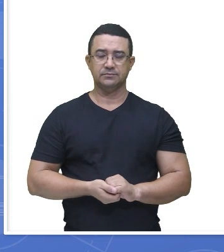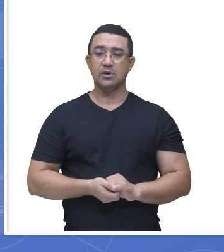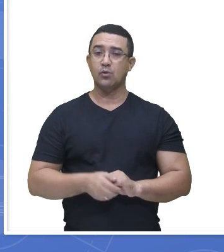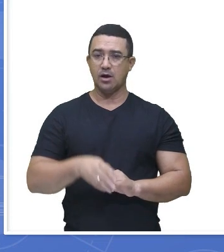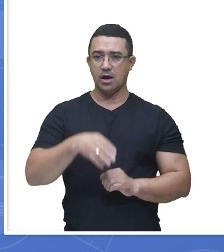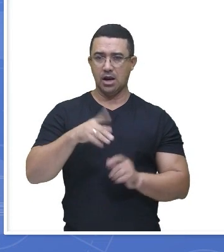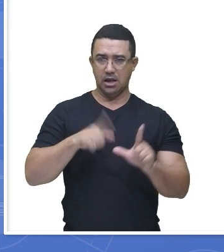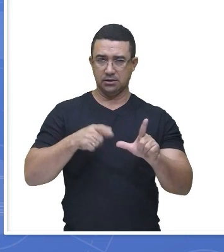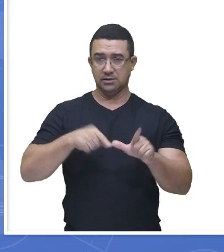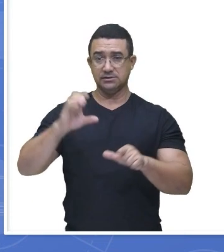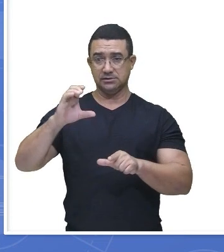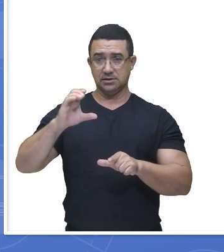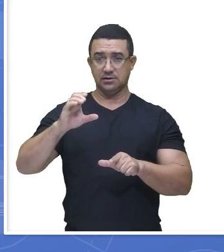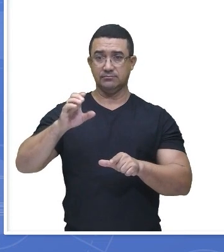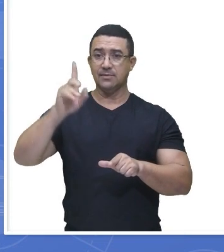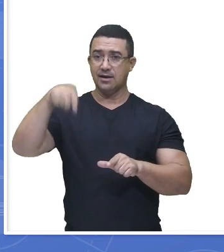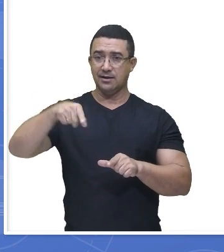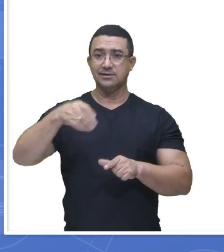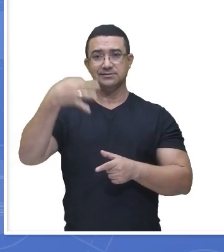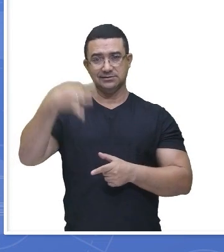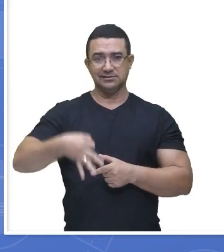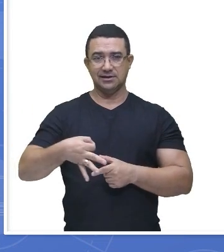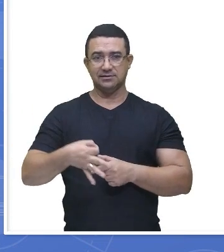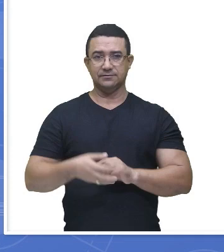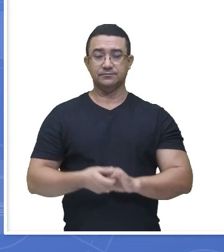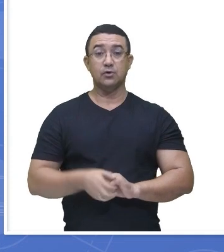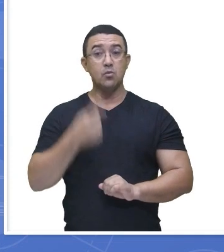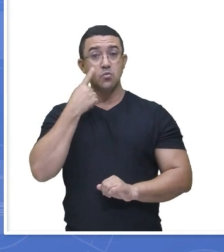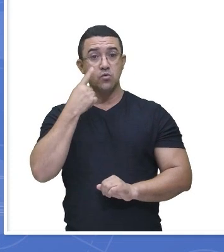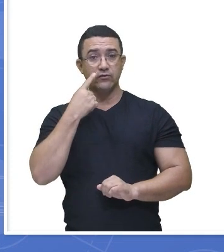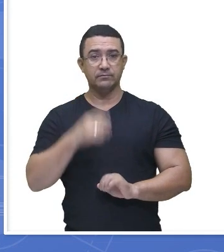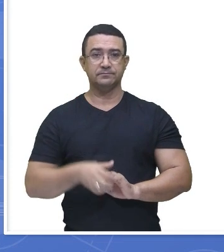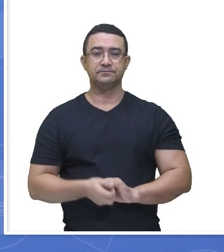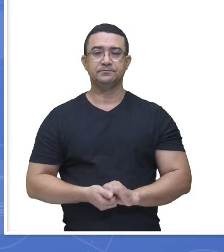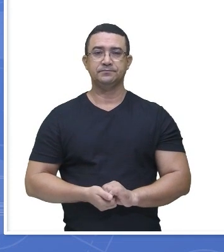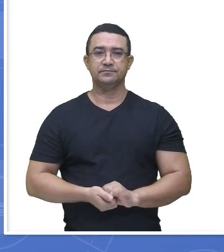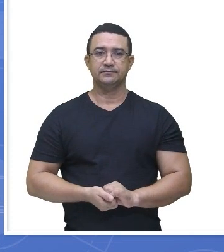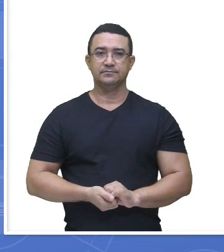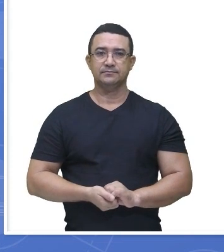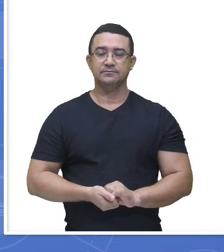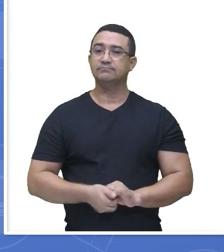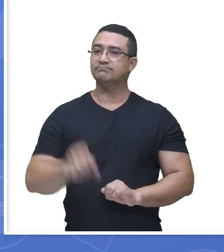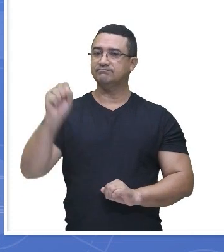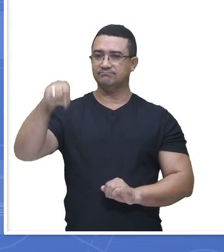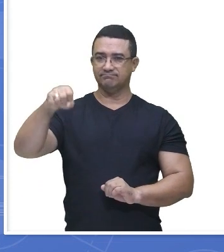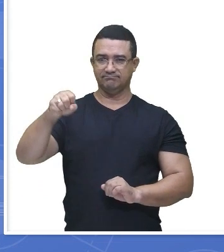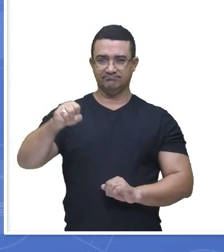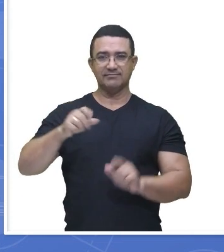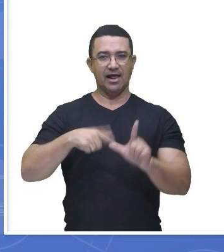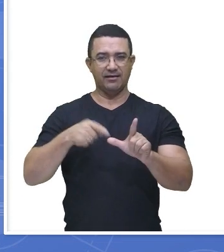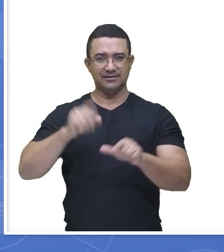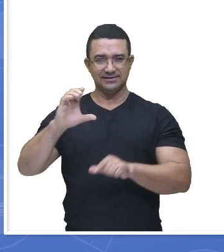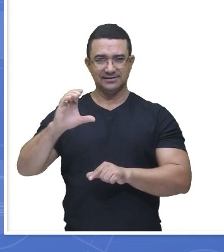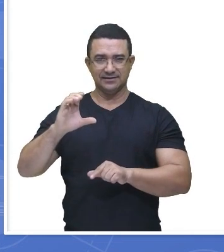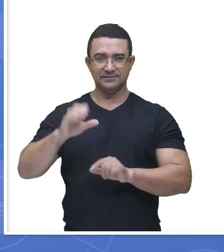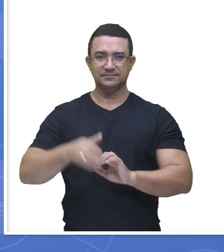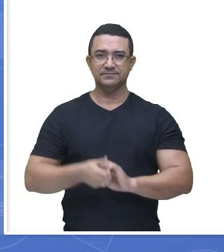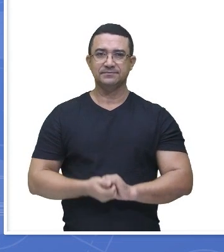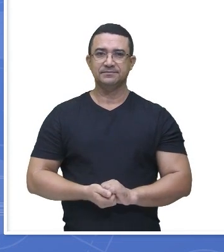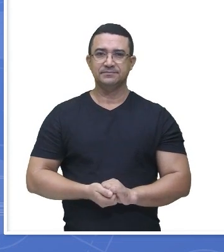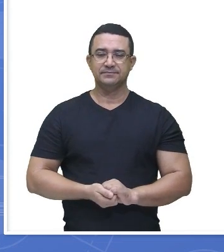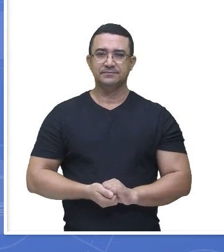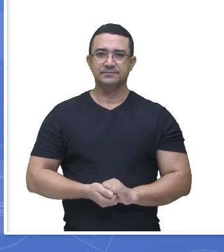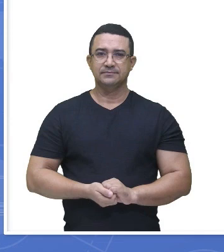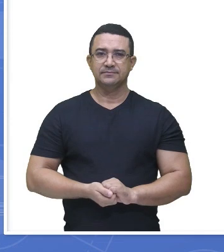alternativa C, correta será se a C? Vamos lá aqui. Opa, exatamente. E aí nós